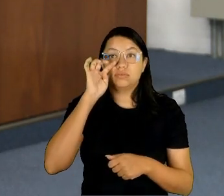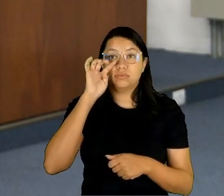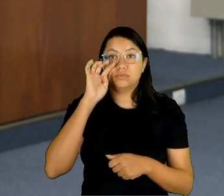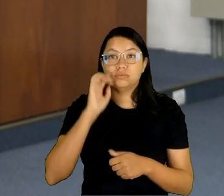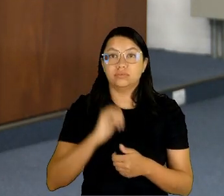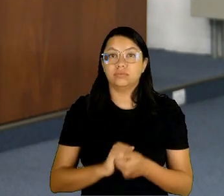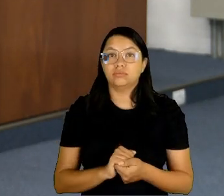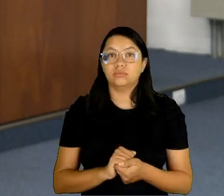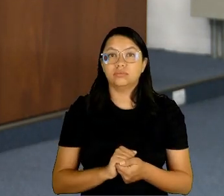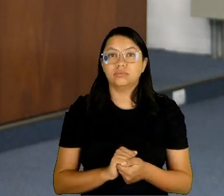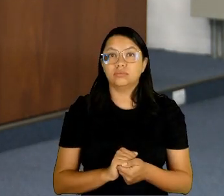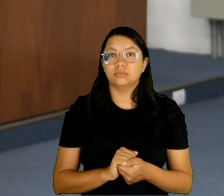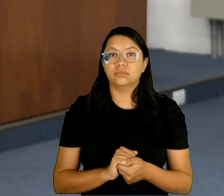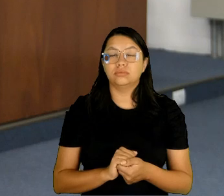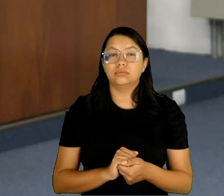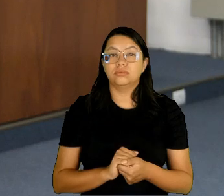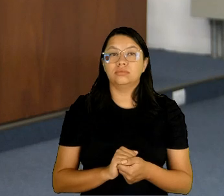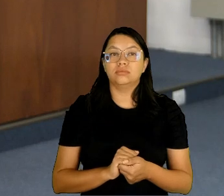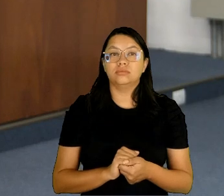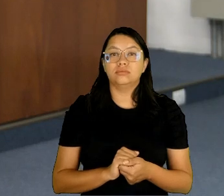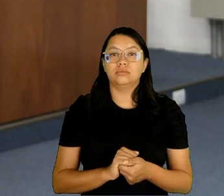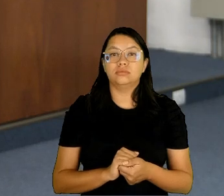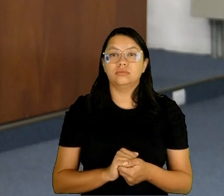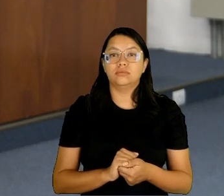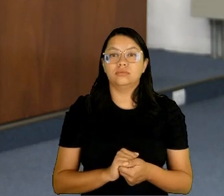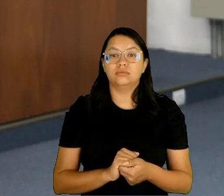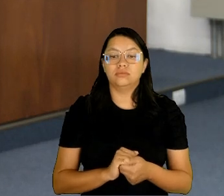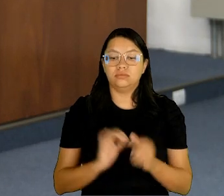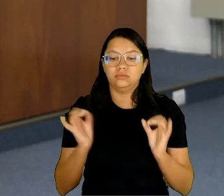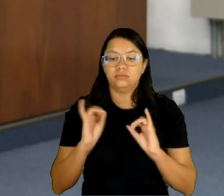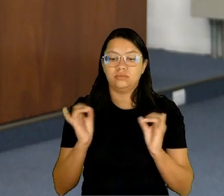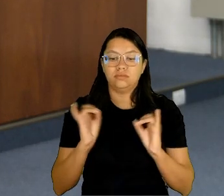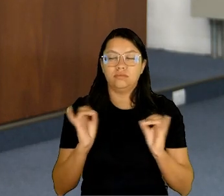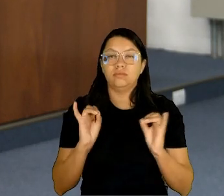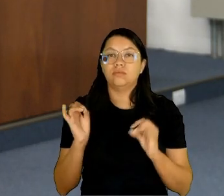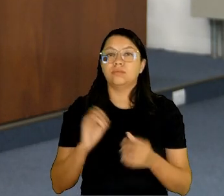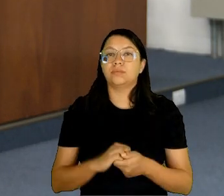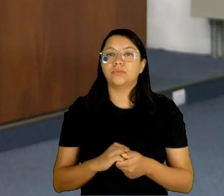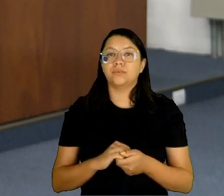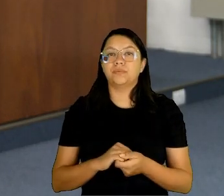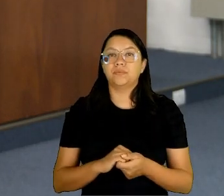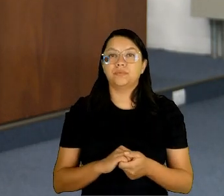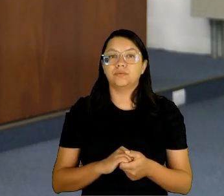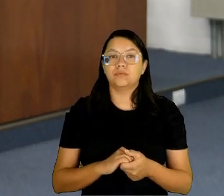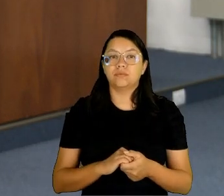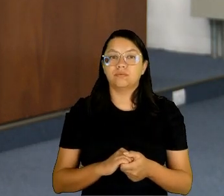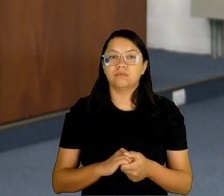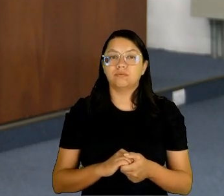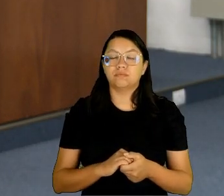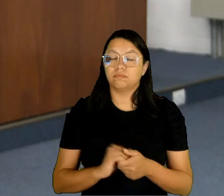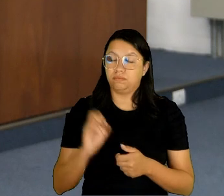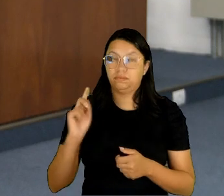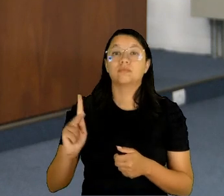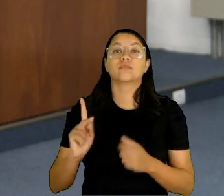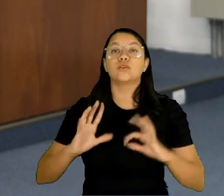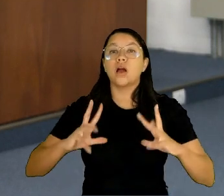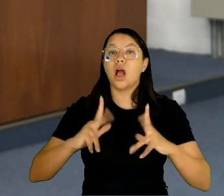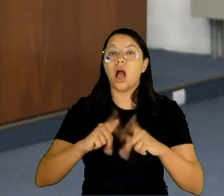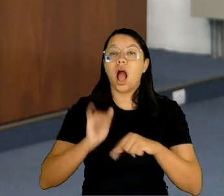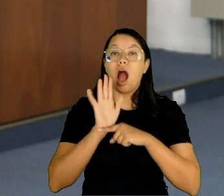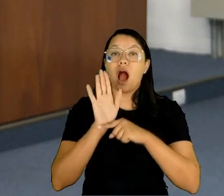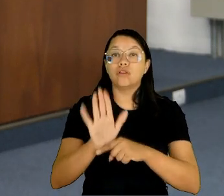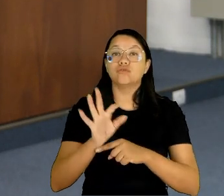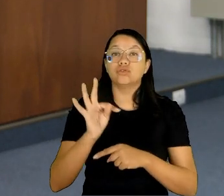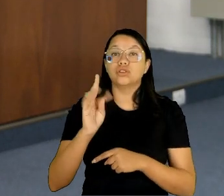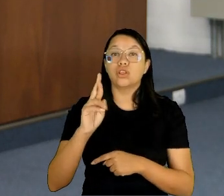Deixa eu botar pra eles. A bateria. Oi. Tá melhor, né? Tudo isso